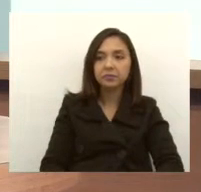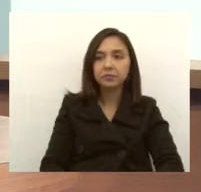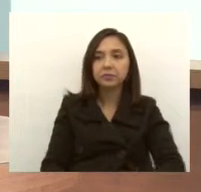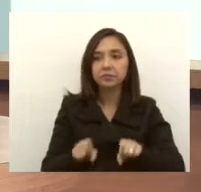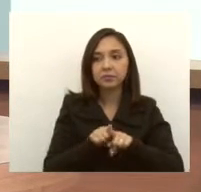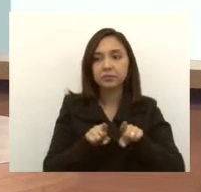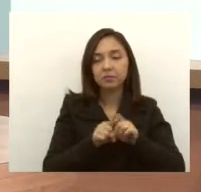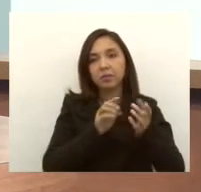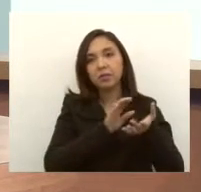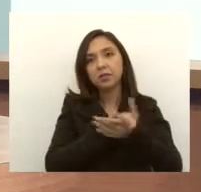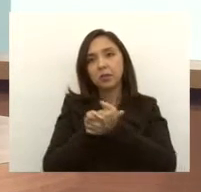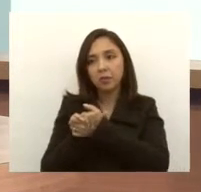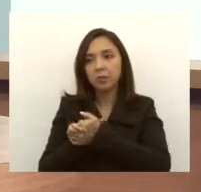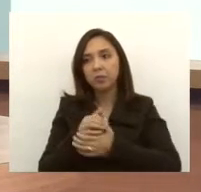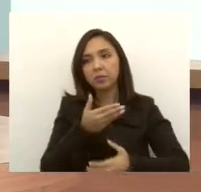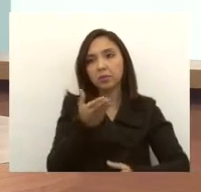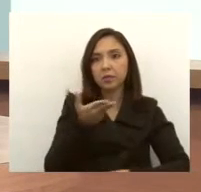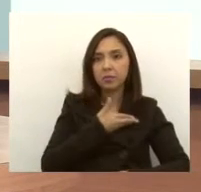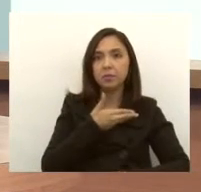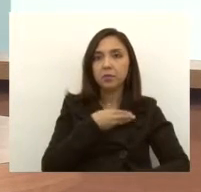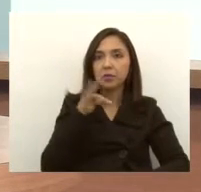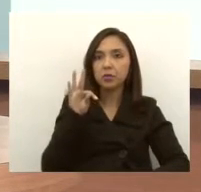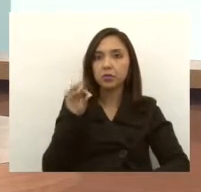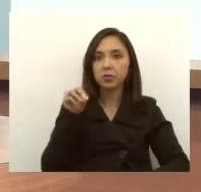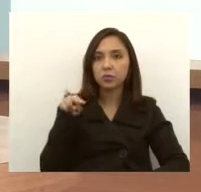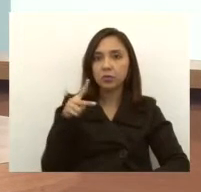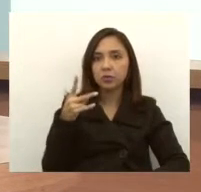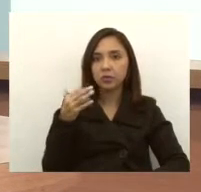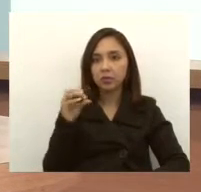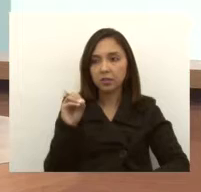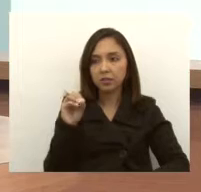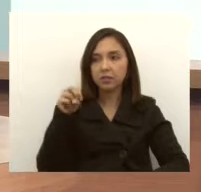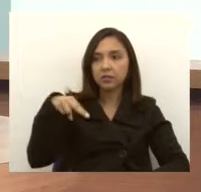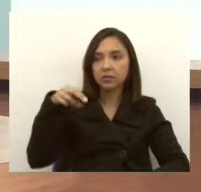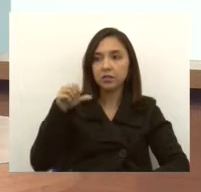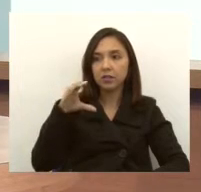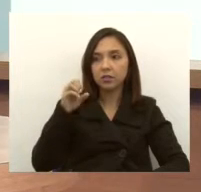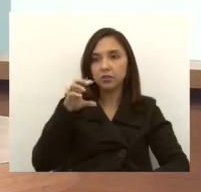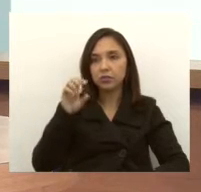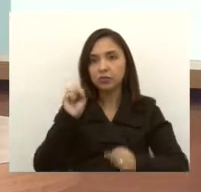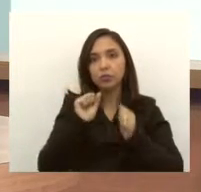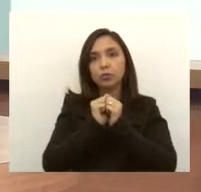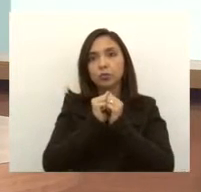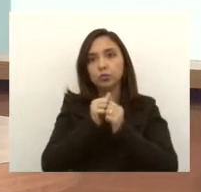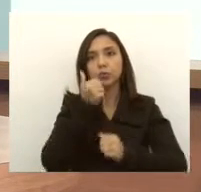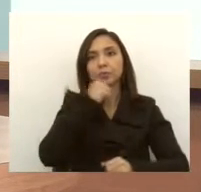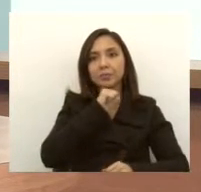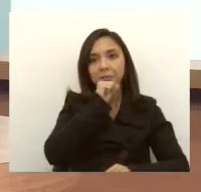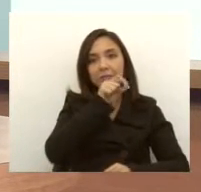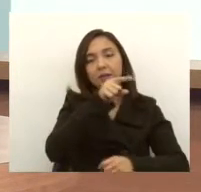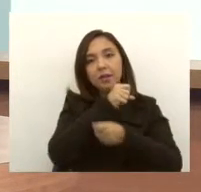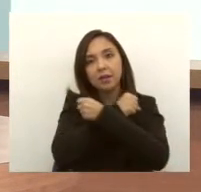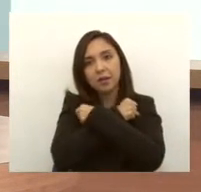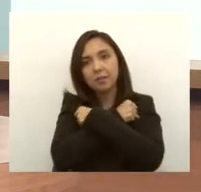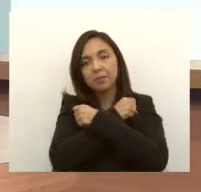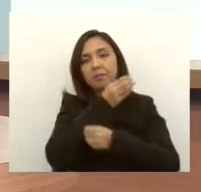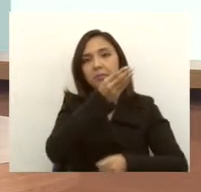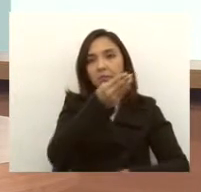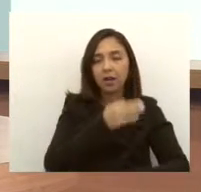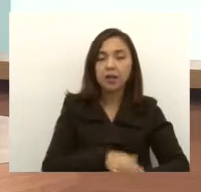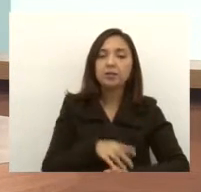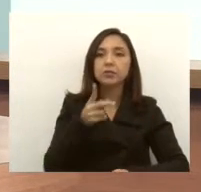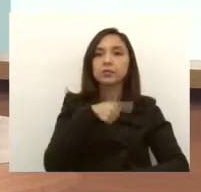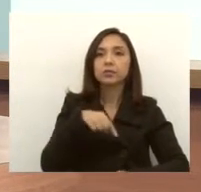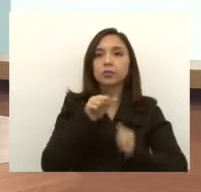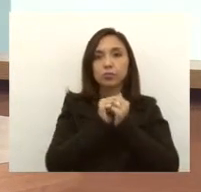quero cumprimentar também o meu amigo Toninho da Nações, que está presente ali com a sua mamãe. Forte abraço a você, meu querido, que fomos